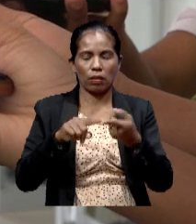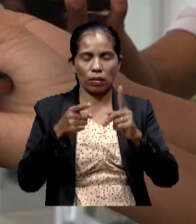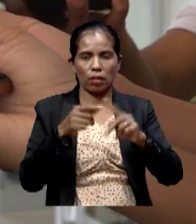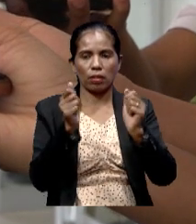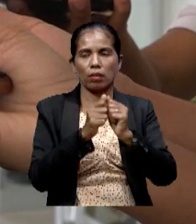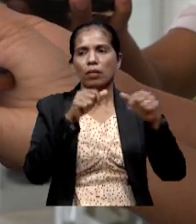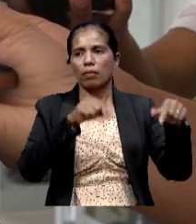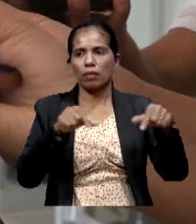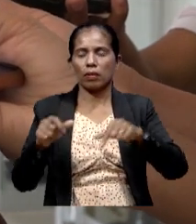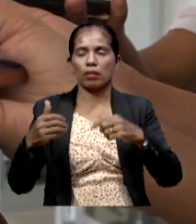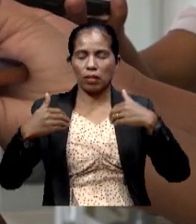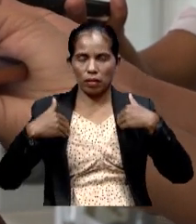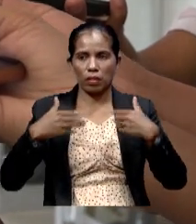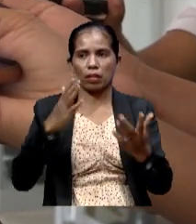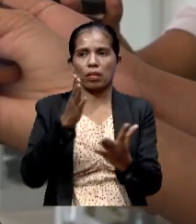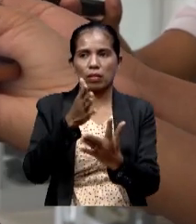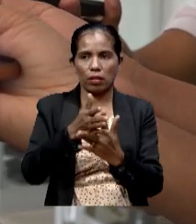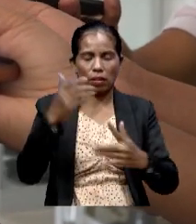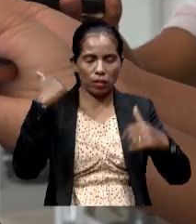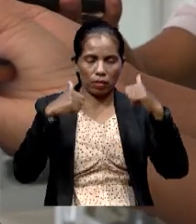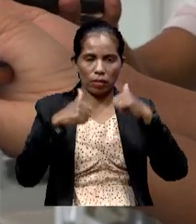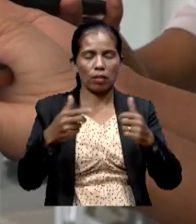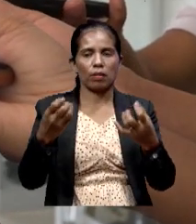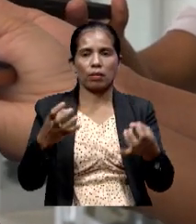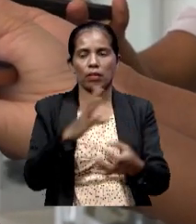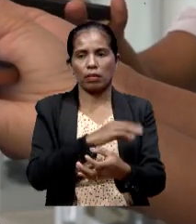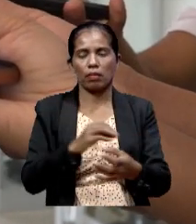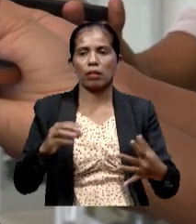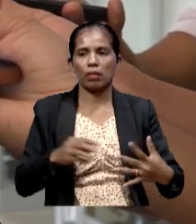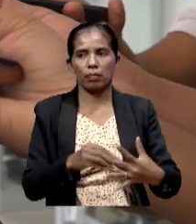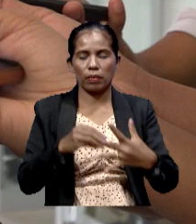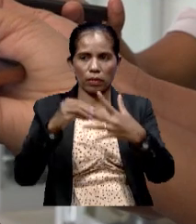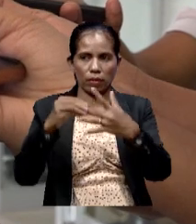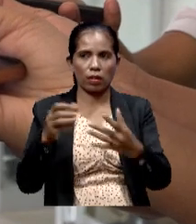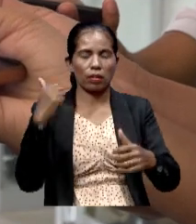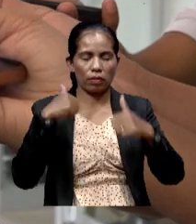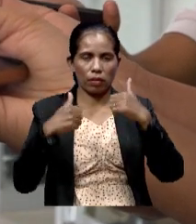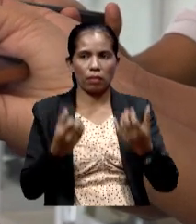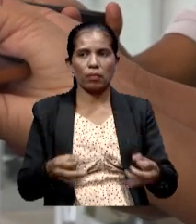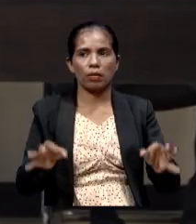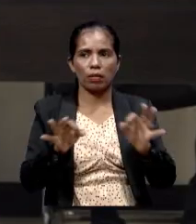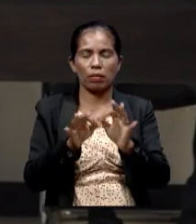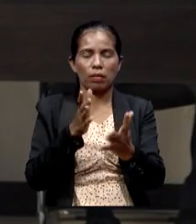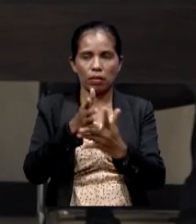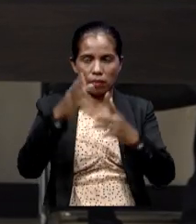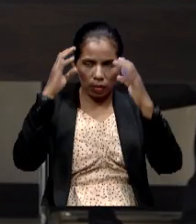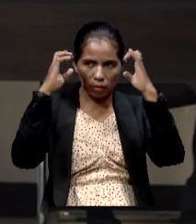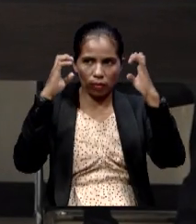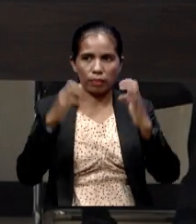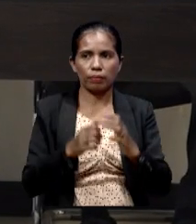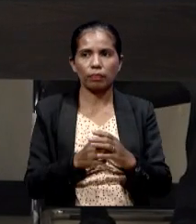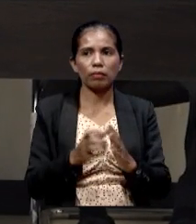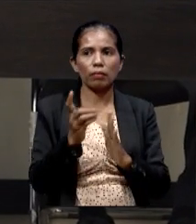será e acesso à atividade uing-uing, atividade importante, mas acesso à educação. Dado